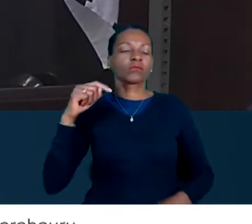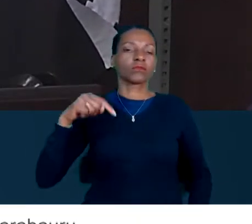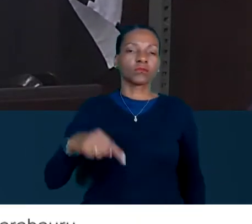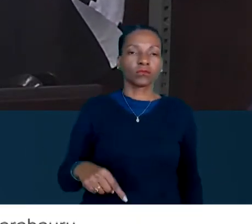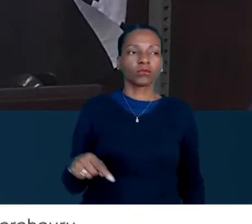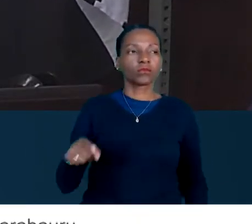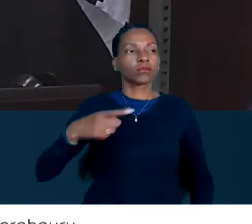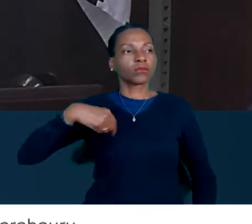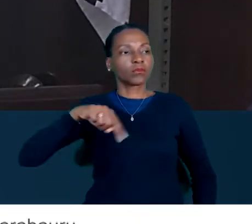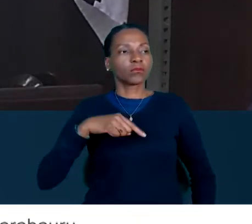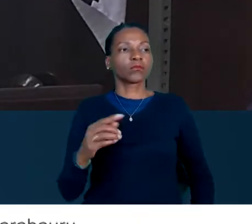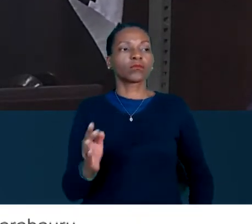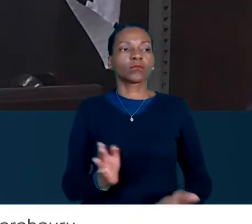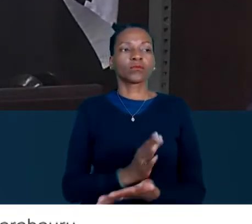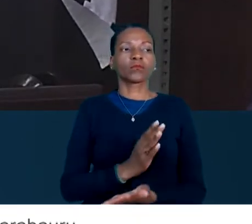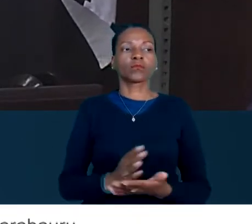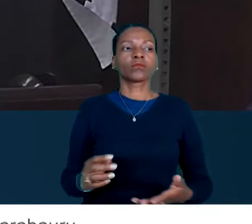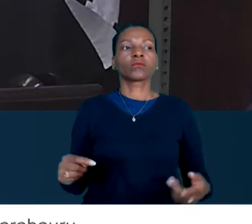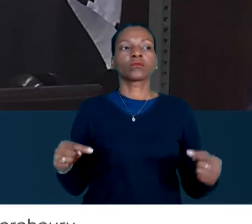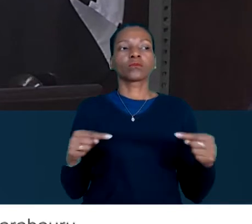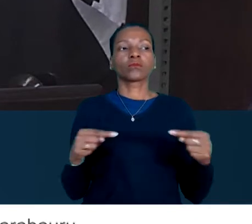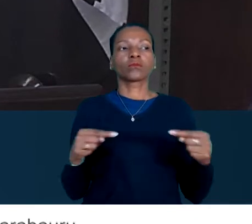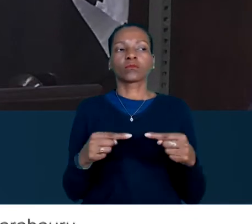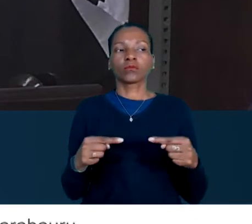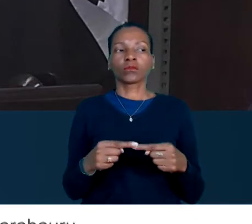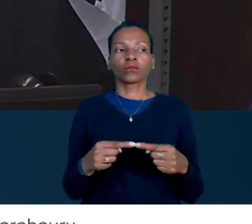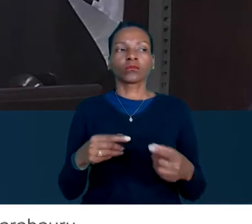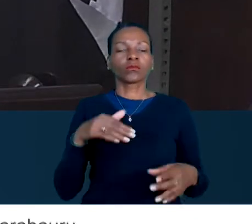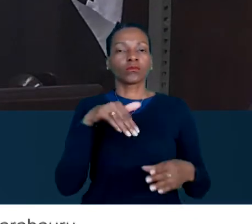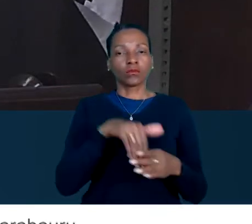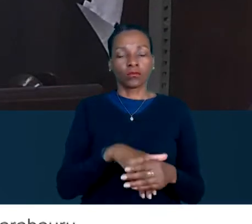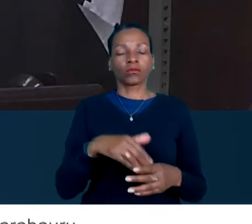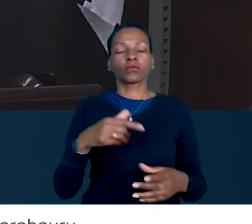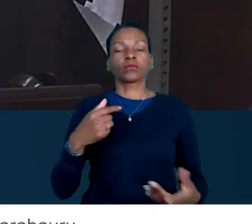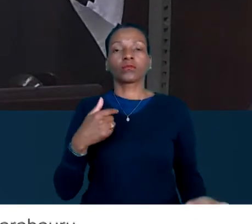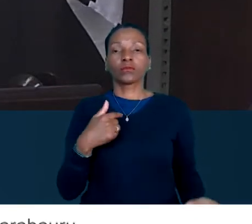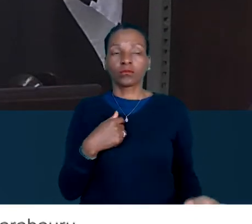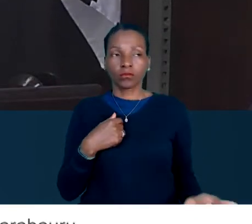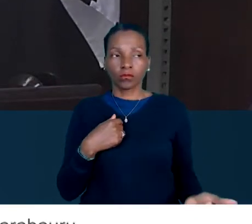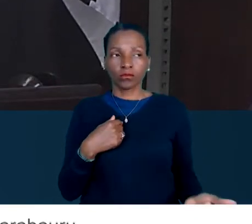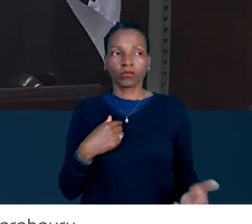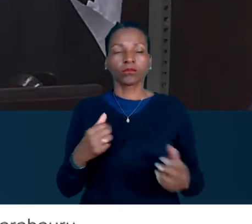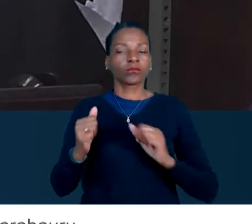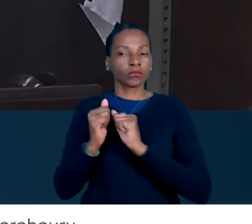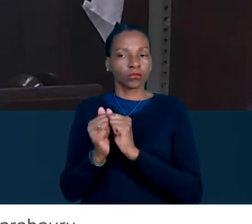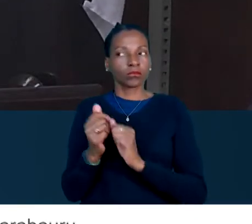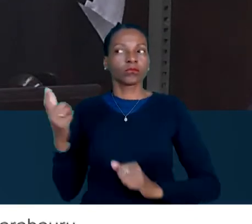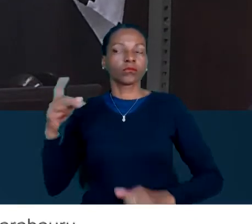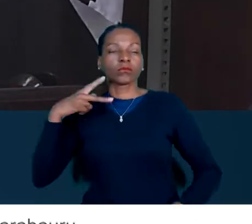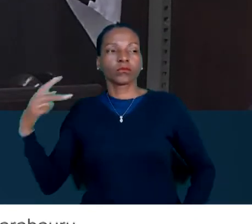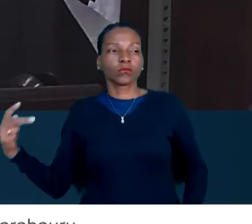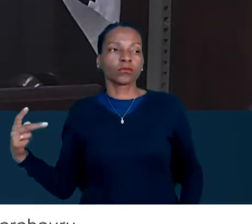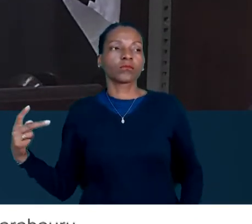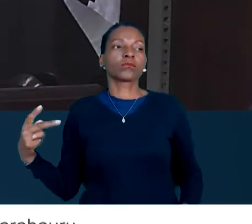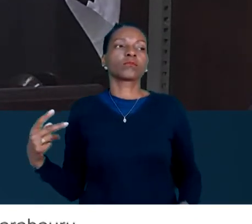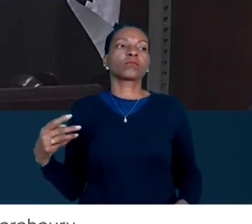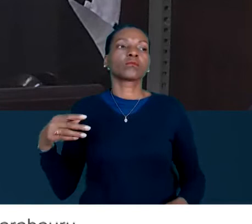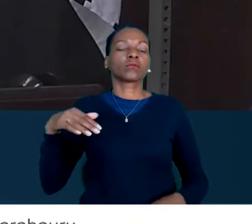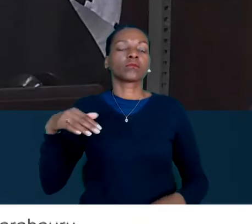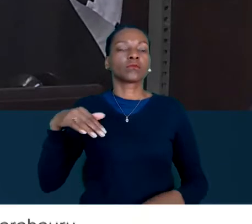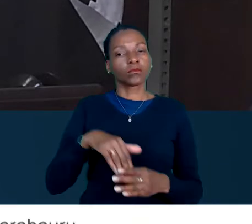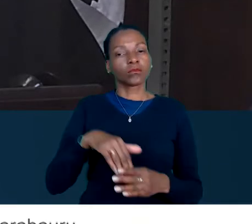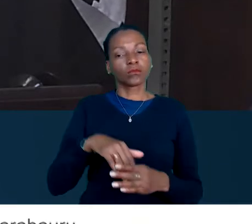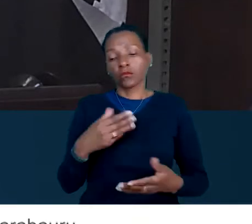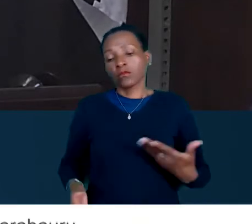votação e eu voltei numa junto com outros vereadores que nós fomos vencidos e isso faz parte